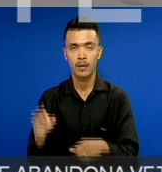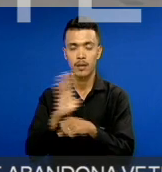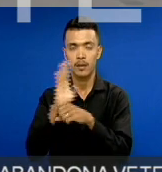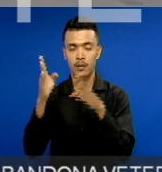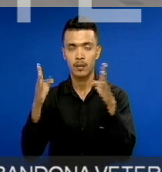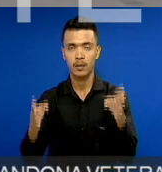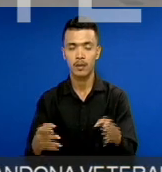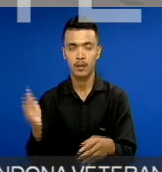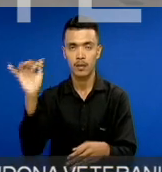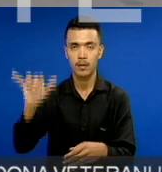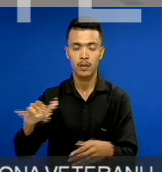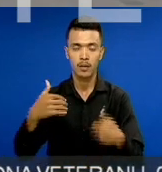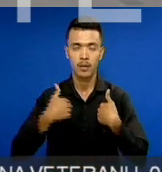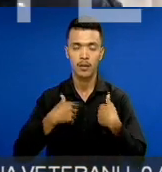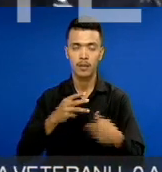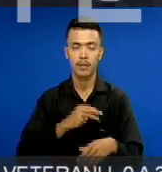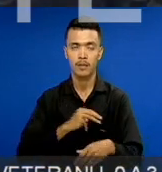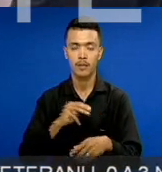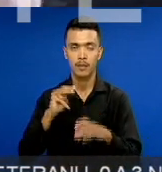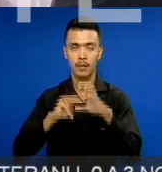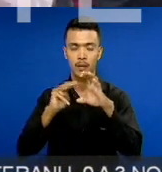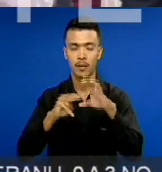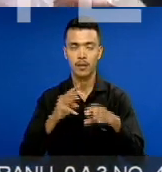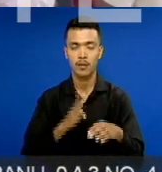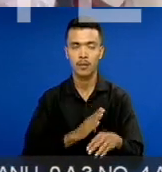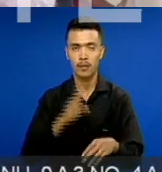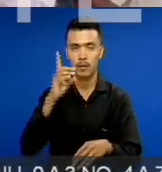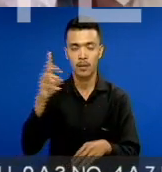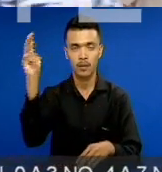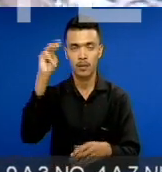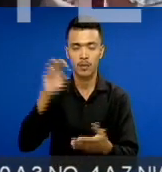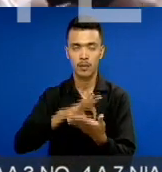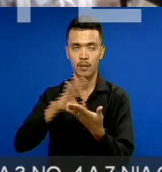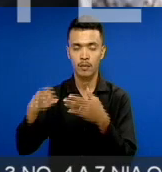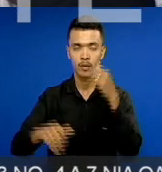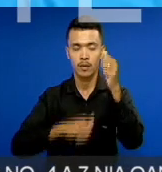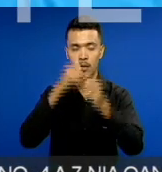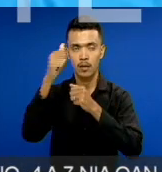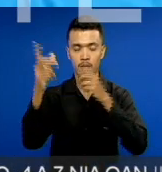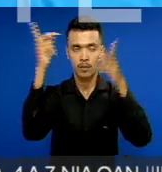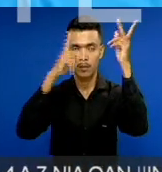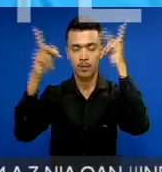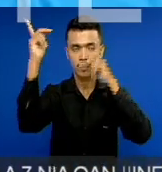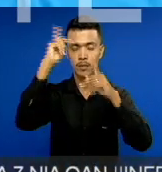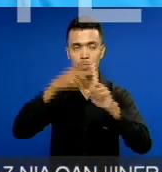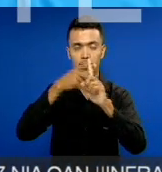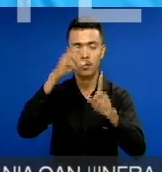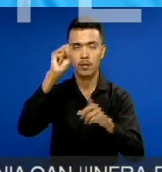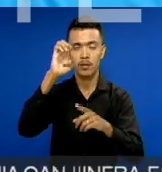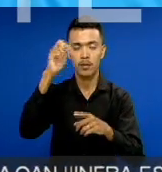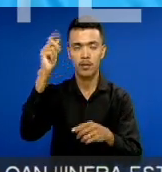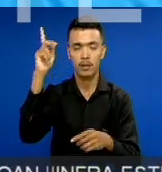Negociante no residente sira ia antigo mercado sengol bidau dili segunda-feira ne. Hato preocupação ba governo li husi secretário